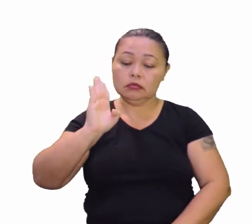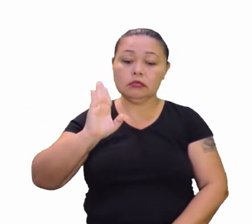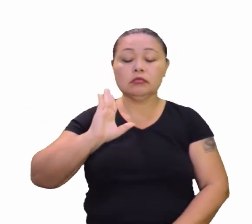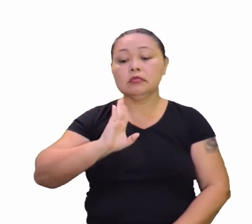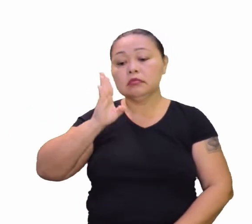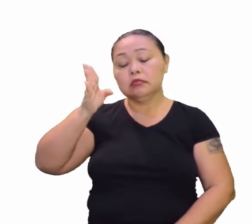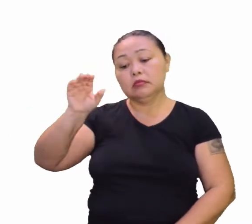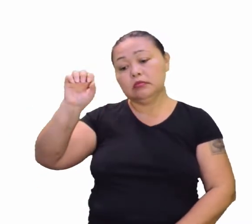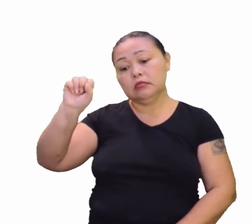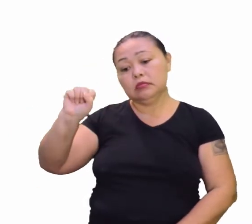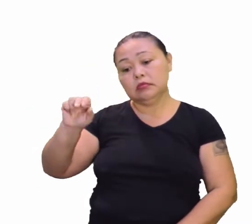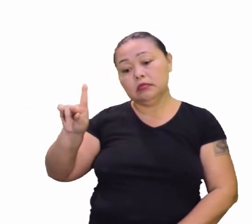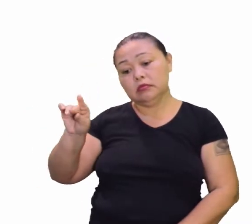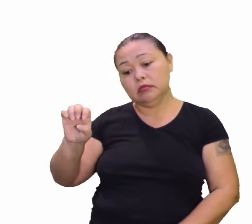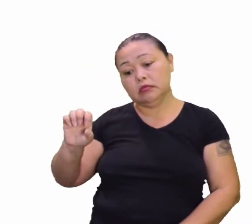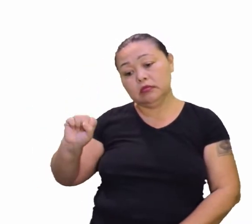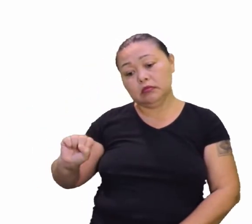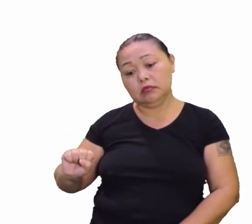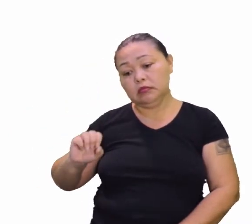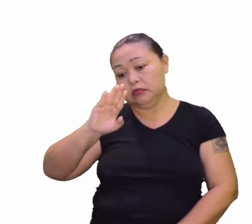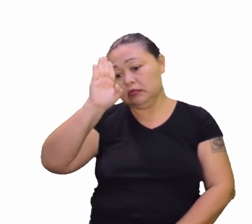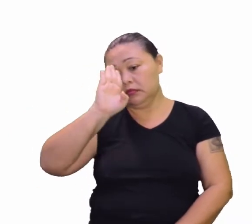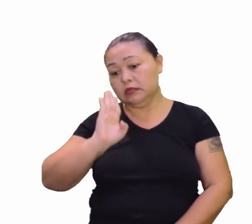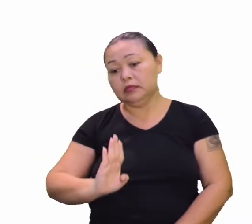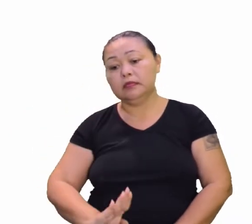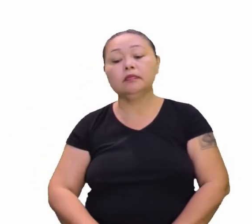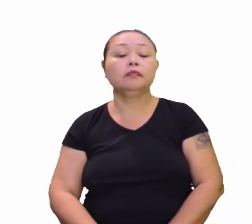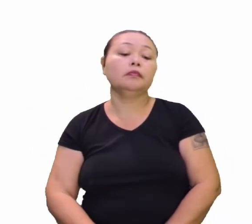localizados principalmente no Sudeste e no Sul do Brasil.